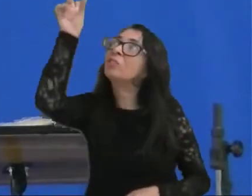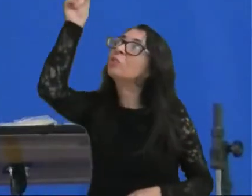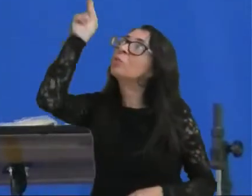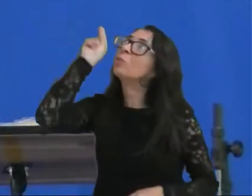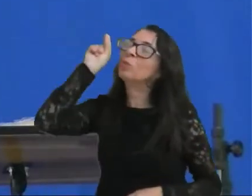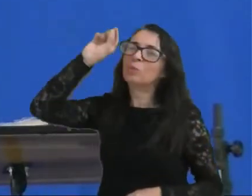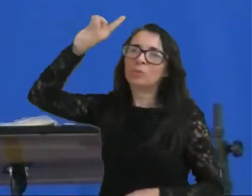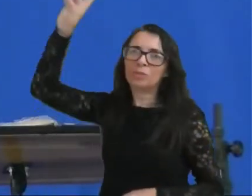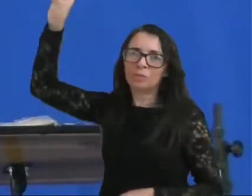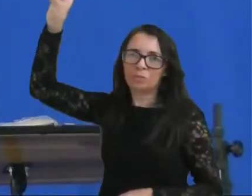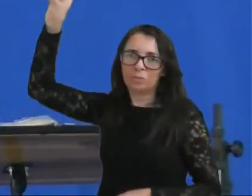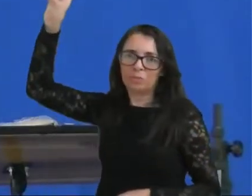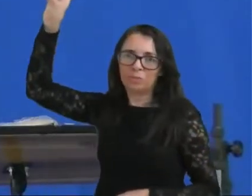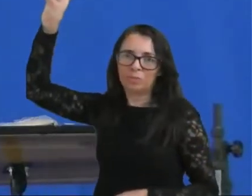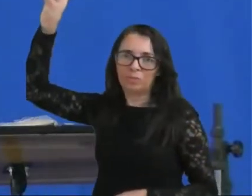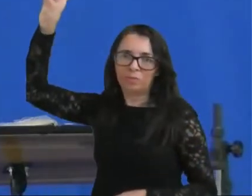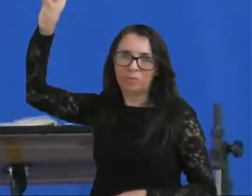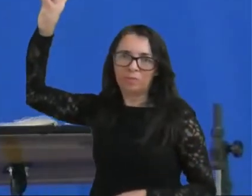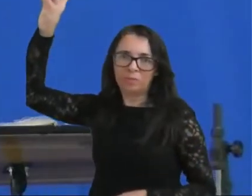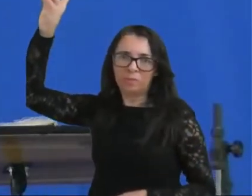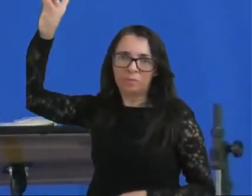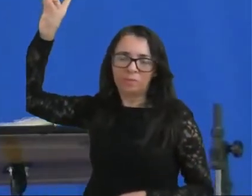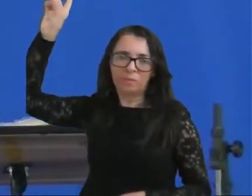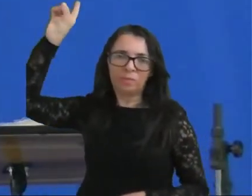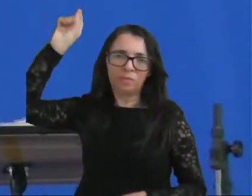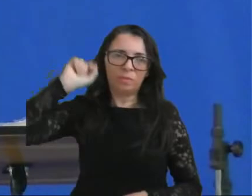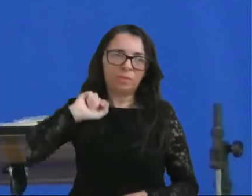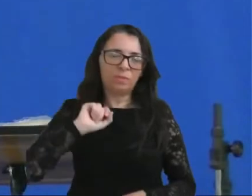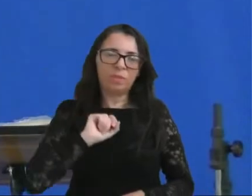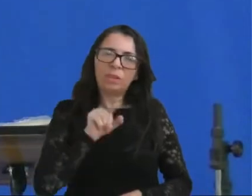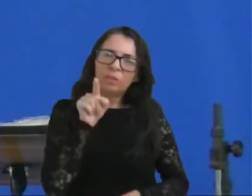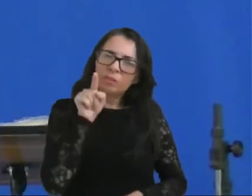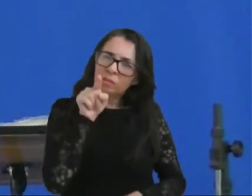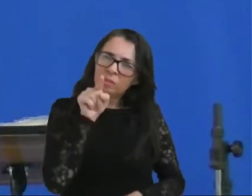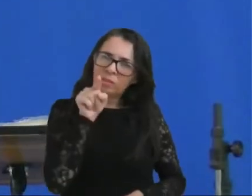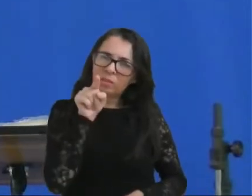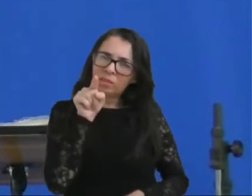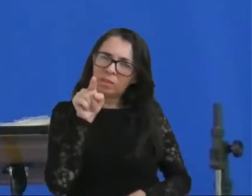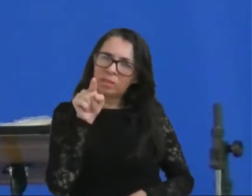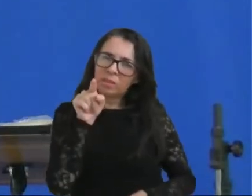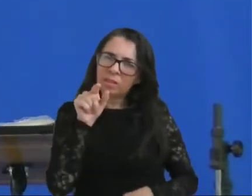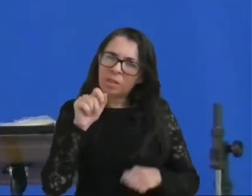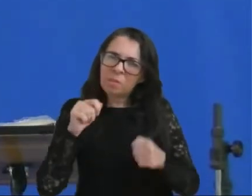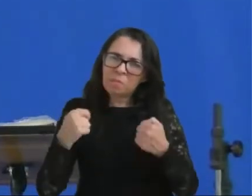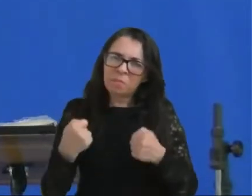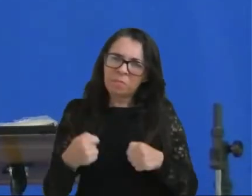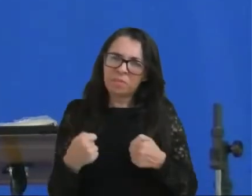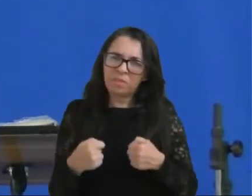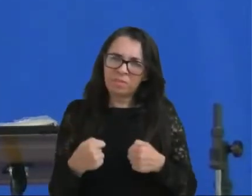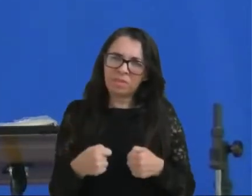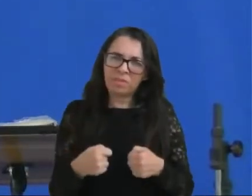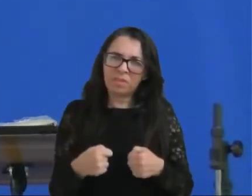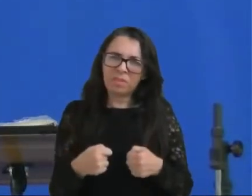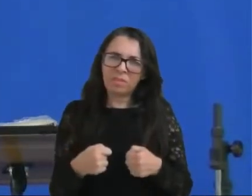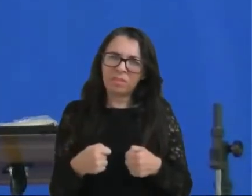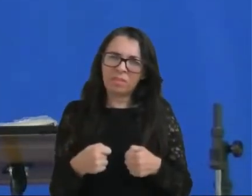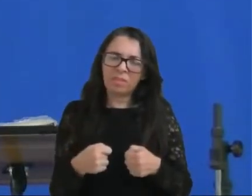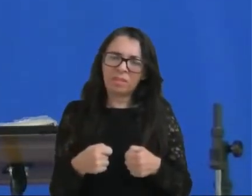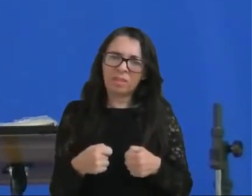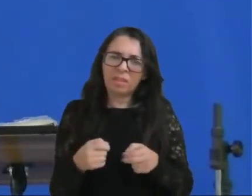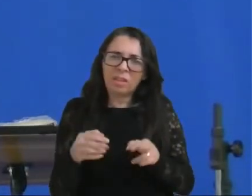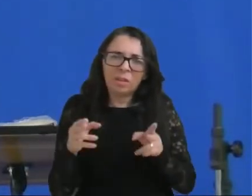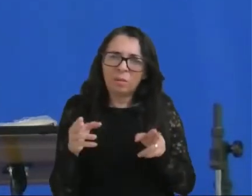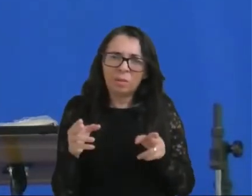você que tem mantido-se fiel, você que tem olhado aonde caiu o primeiro amor, voltado ao seu primeiro